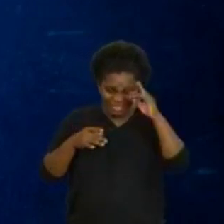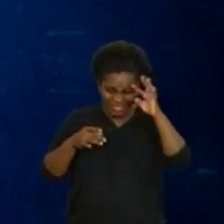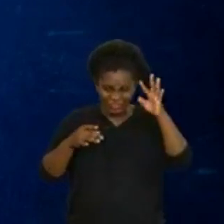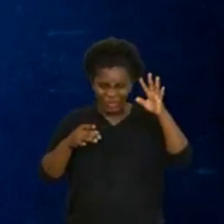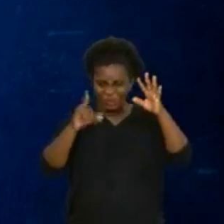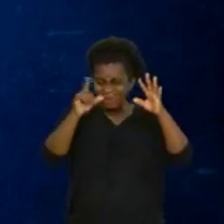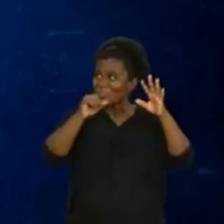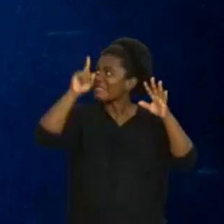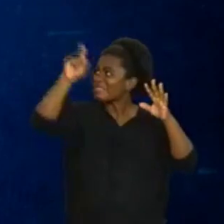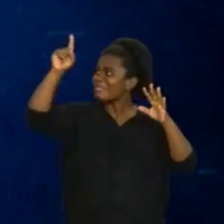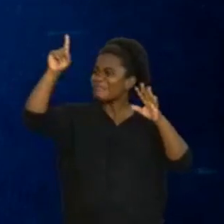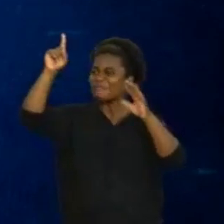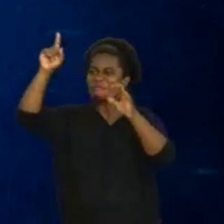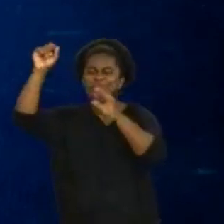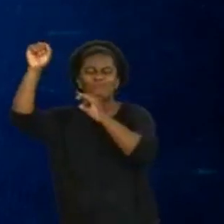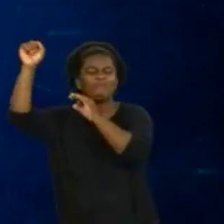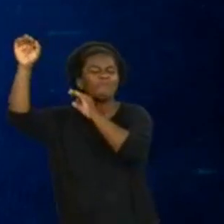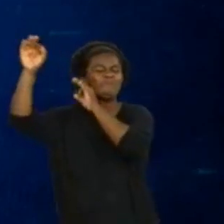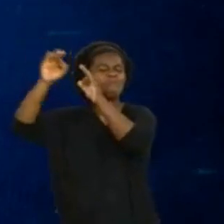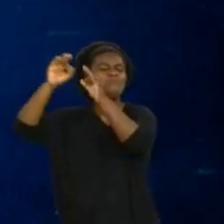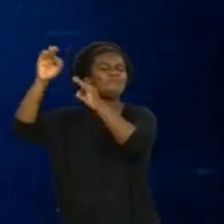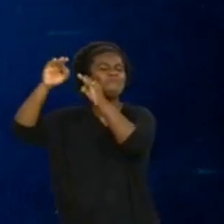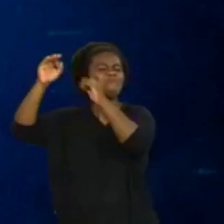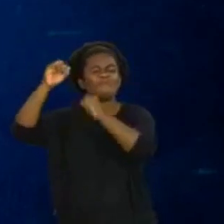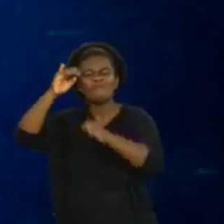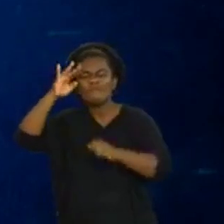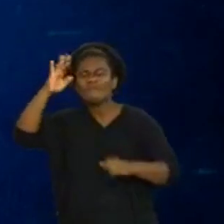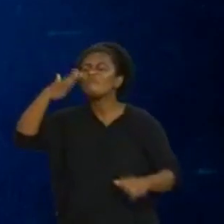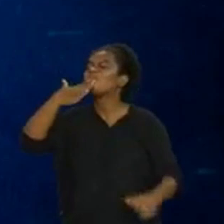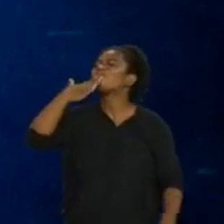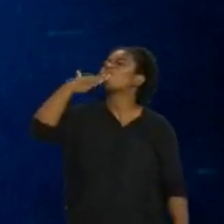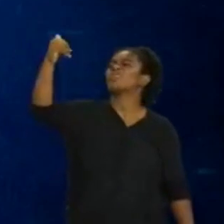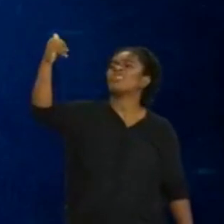Do que eu possa imaginar.